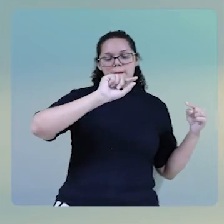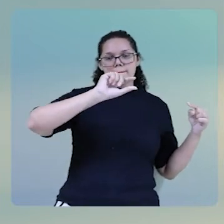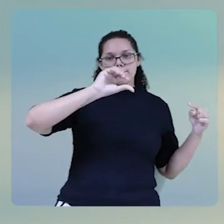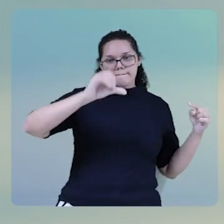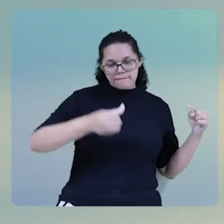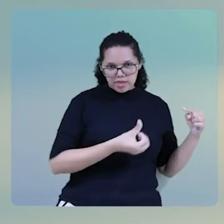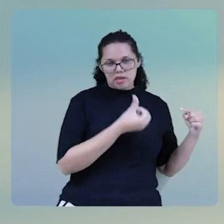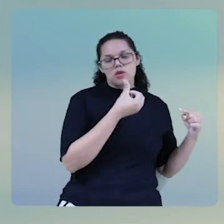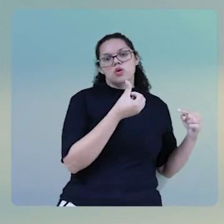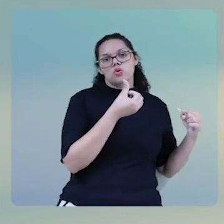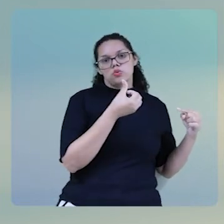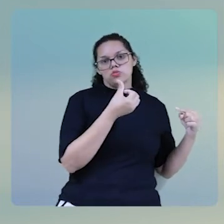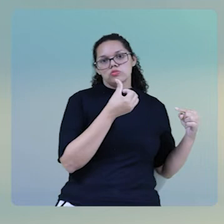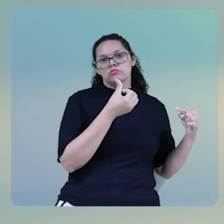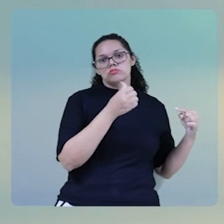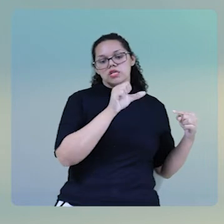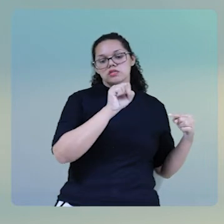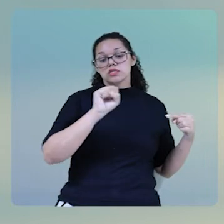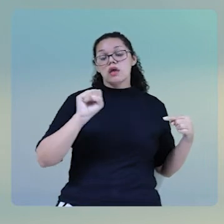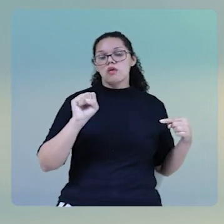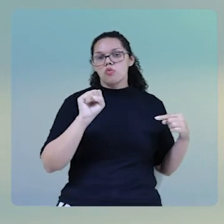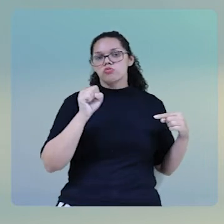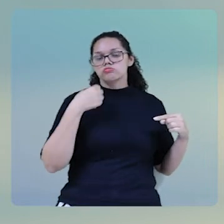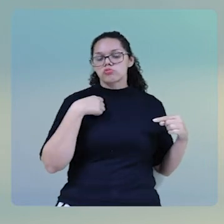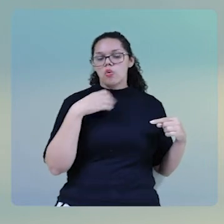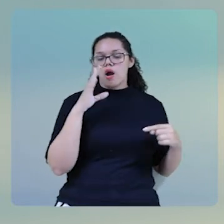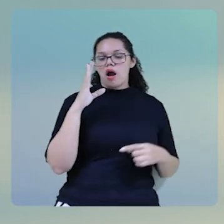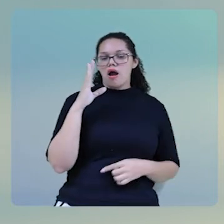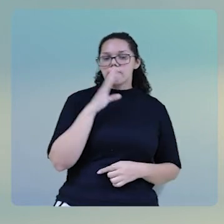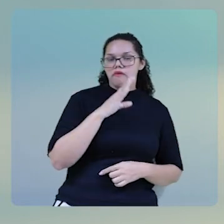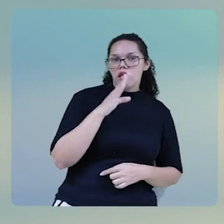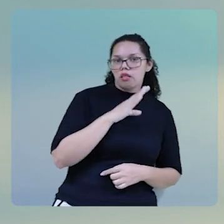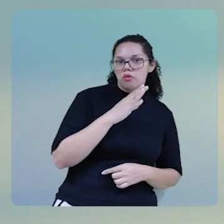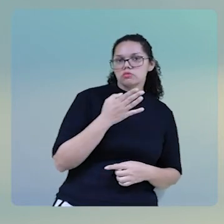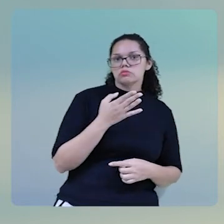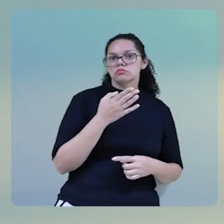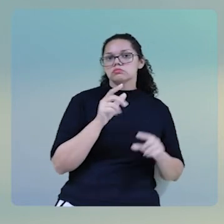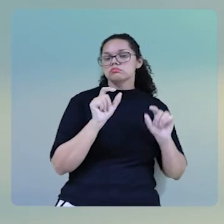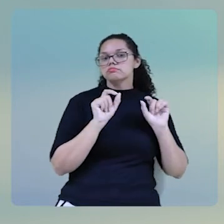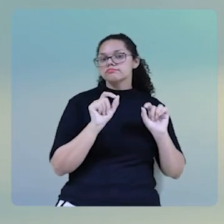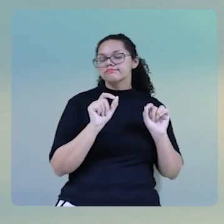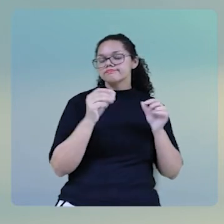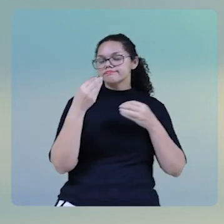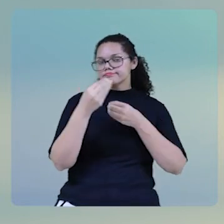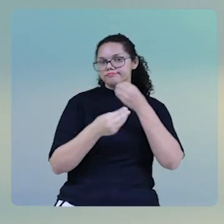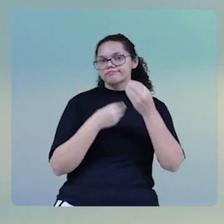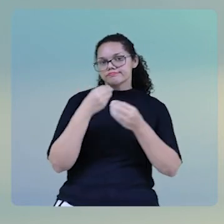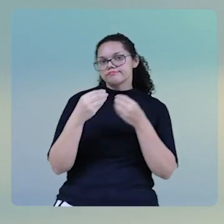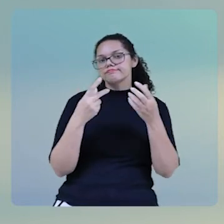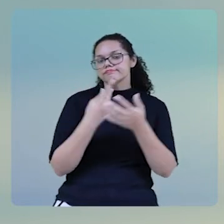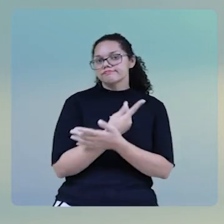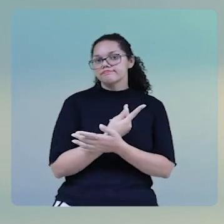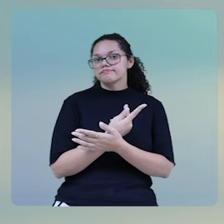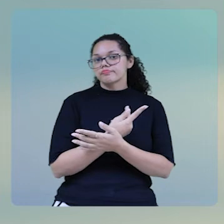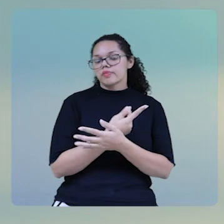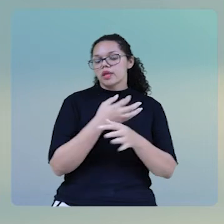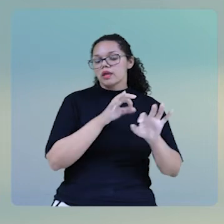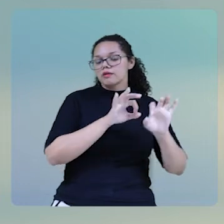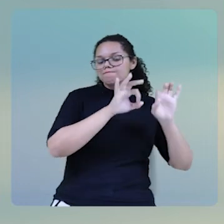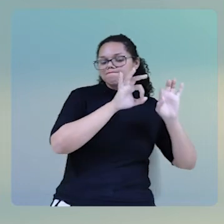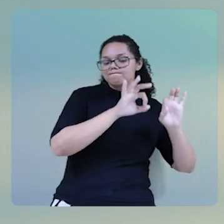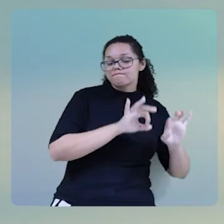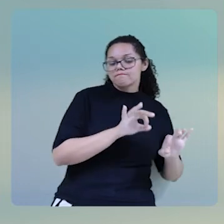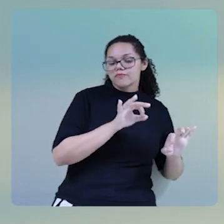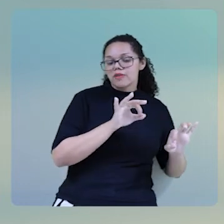porta. A intensidade do campo magnético para que o dispositivo funcione corretamente